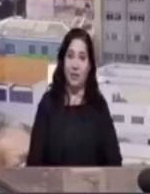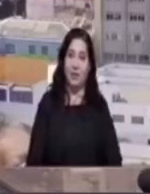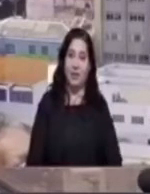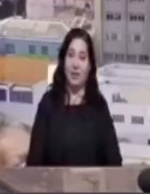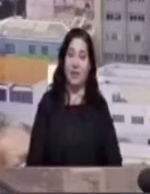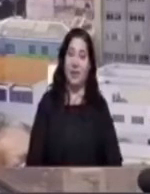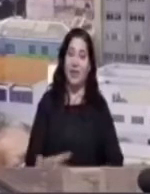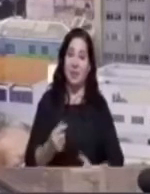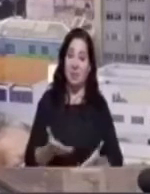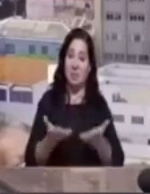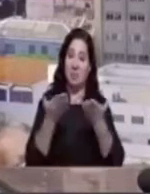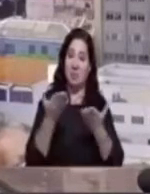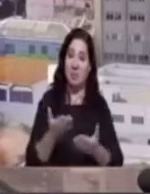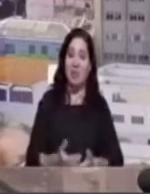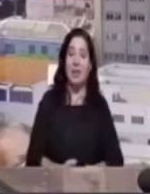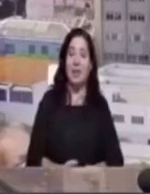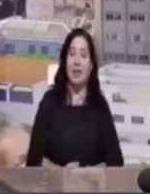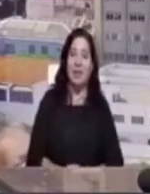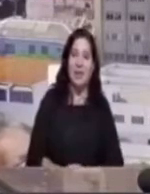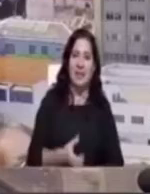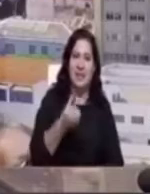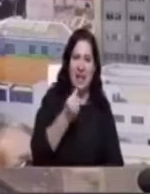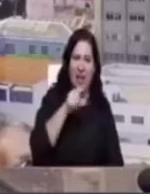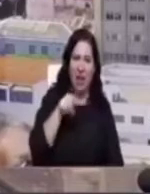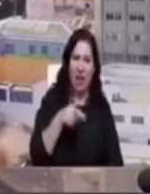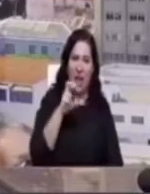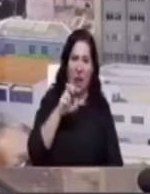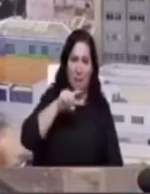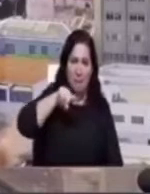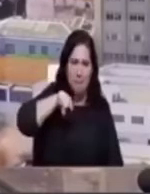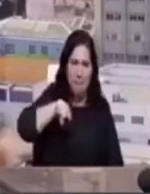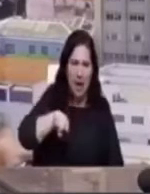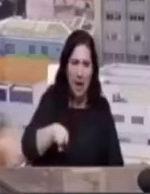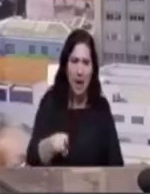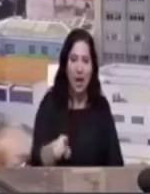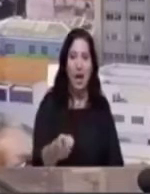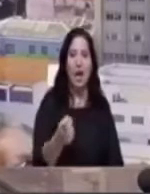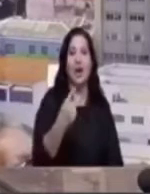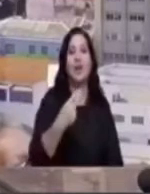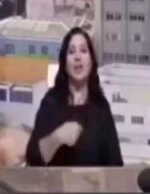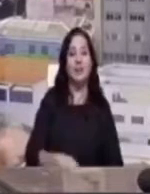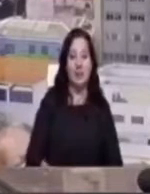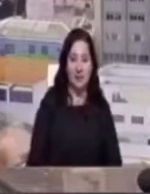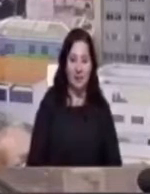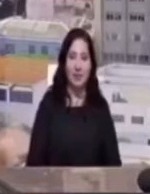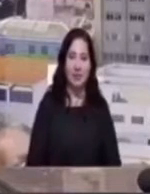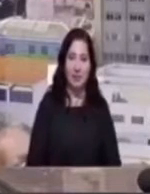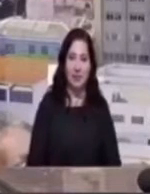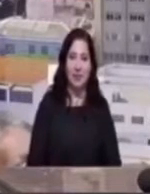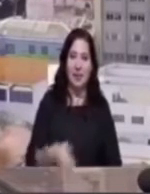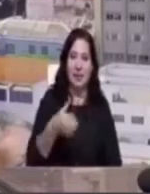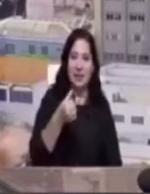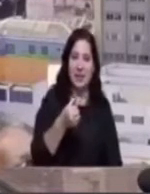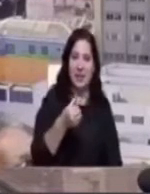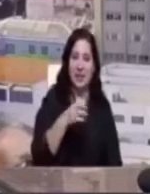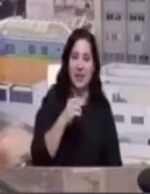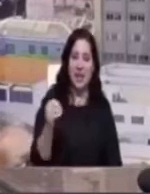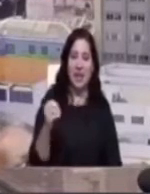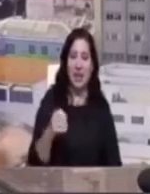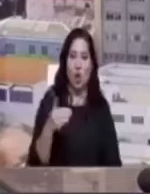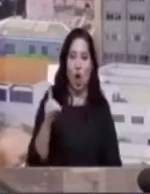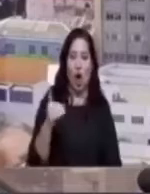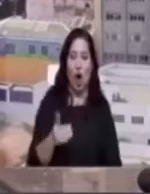de 6,5 milhões. Cada amostra realizada custará $600 em